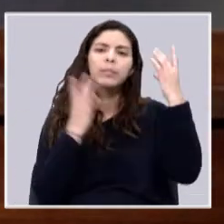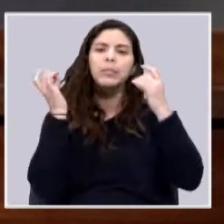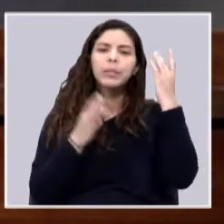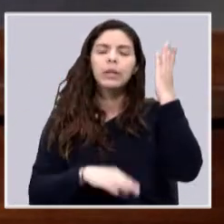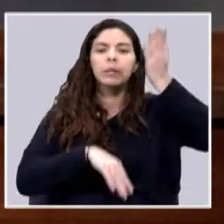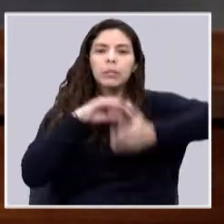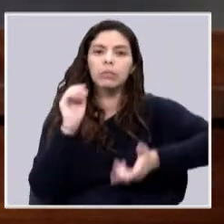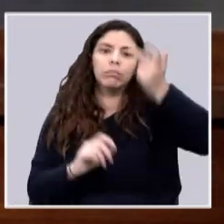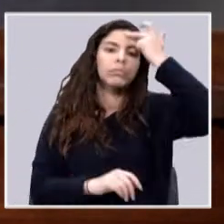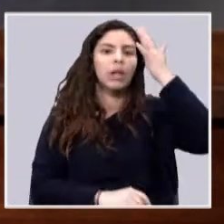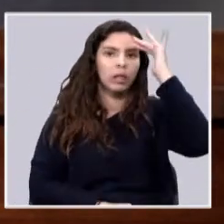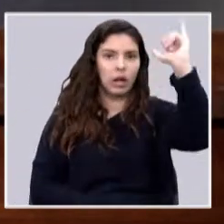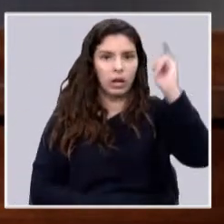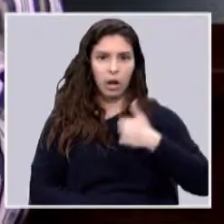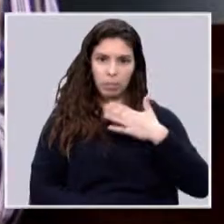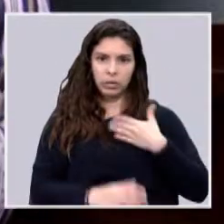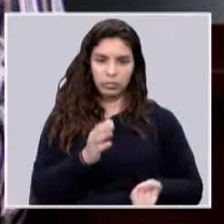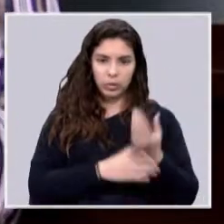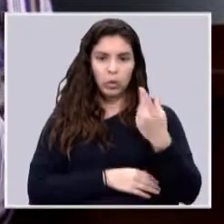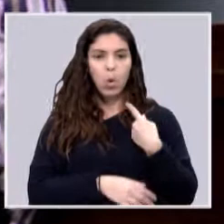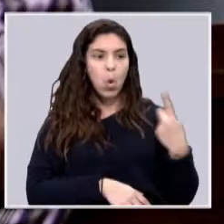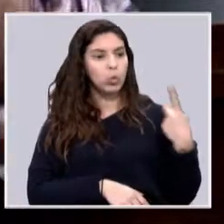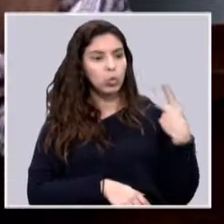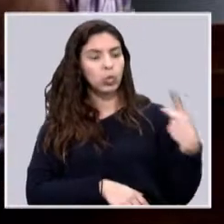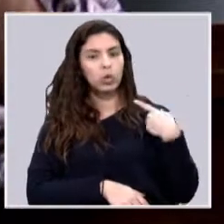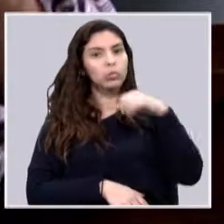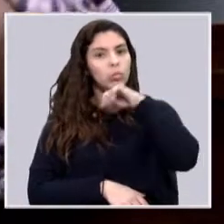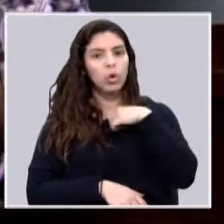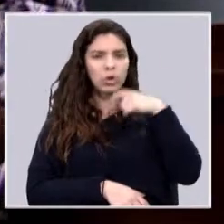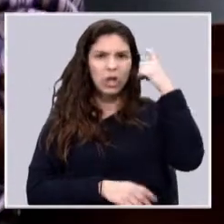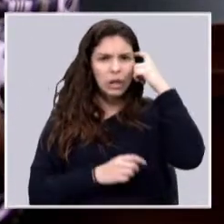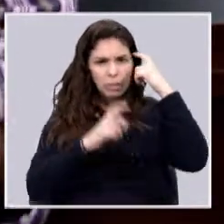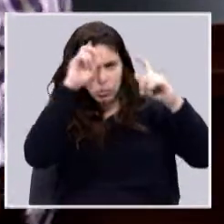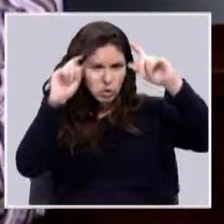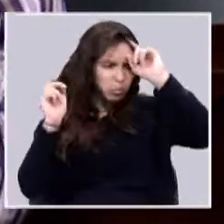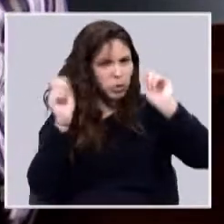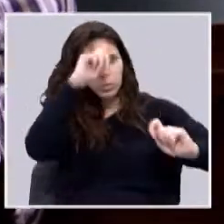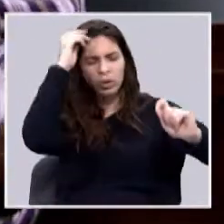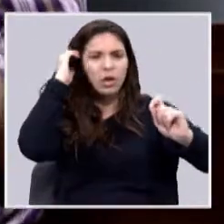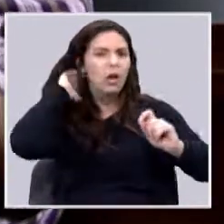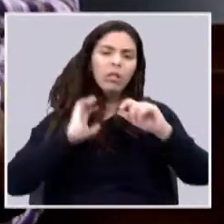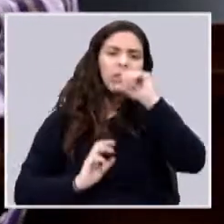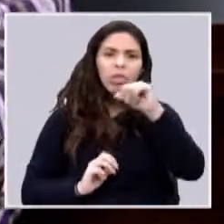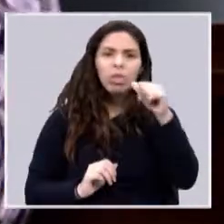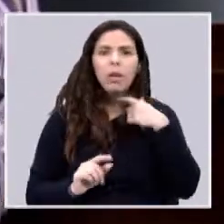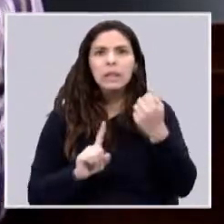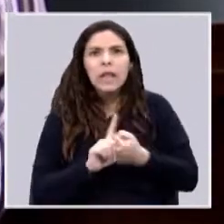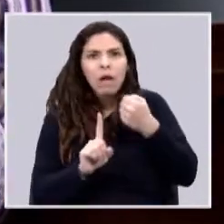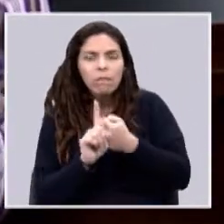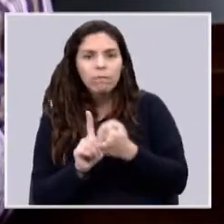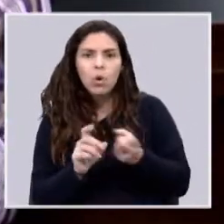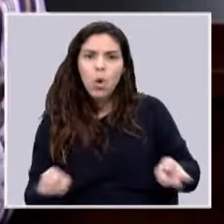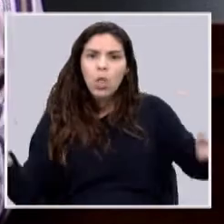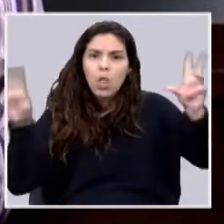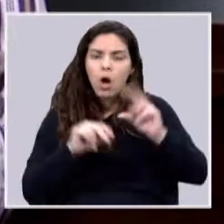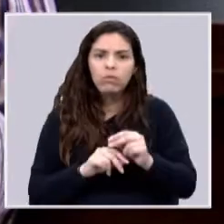mudou toda a sua vida. A que conclusões chegaram? Nós somos assim os dois, umas mentes irrequietas e estávamos à procura de desafios novos,